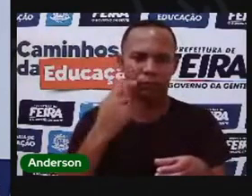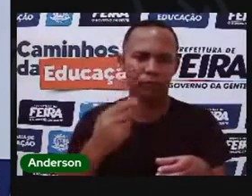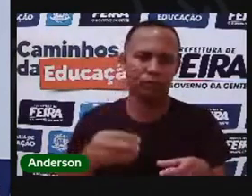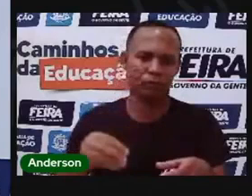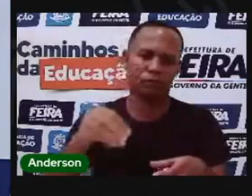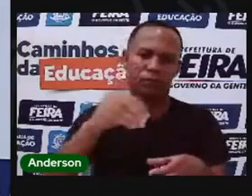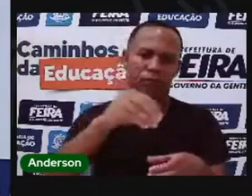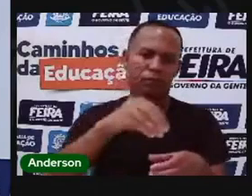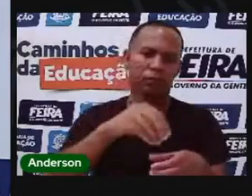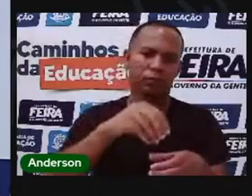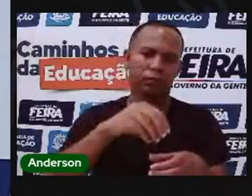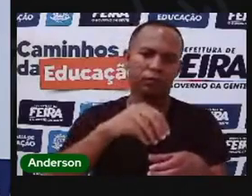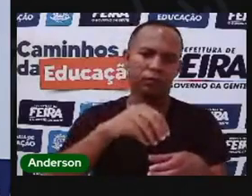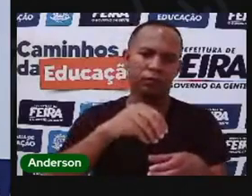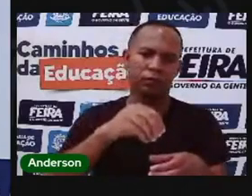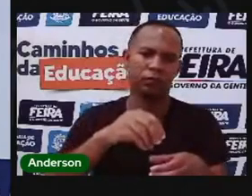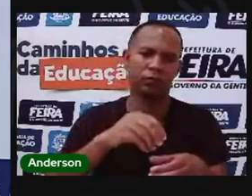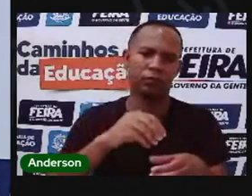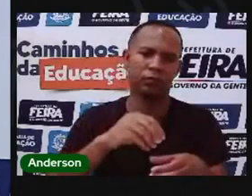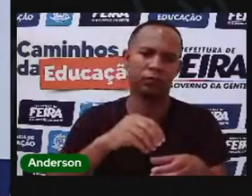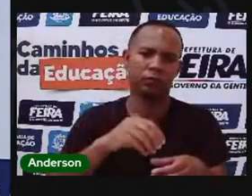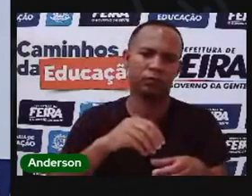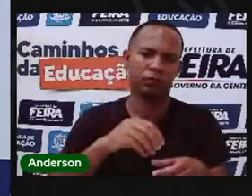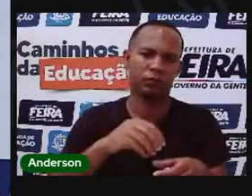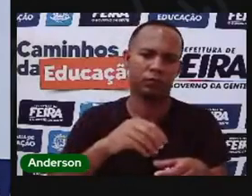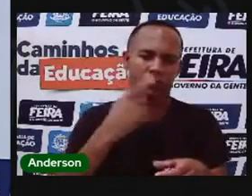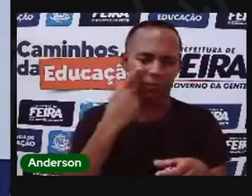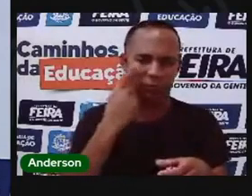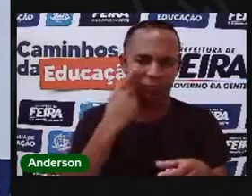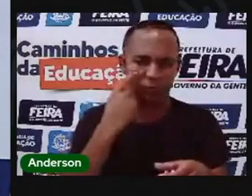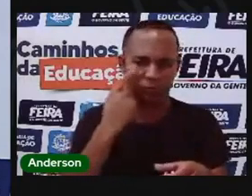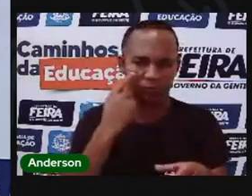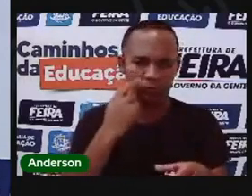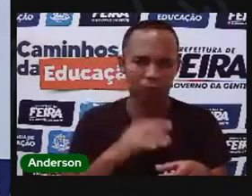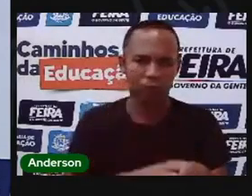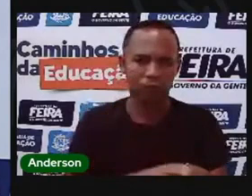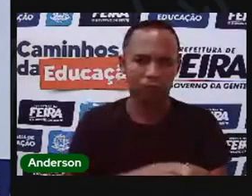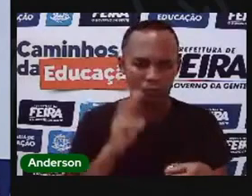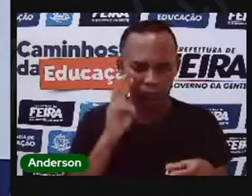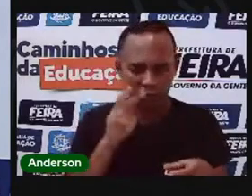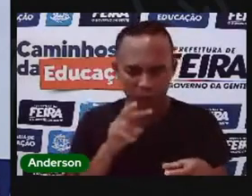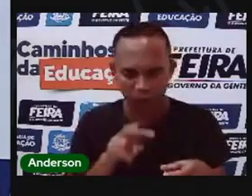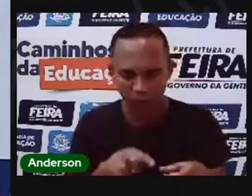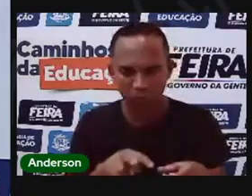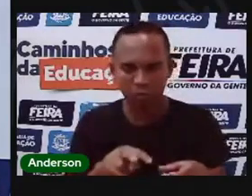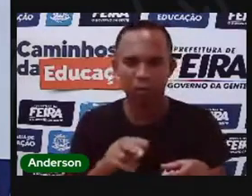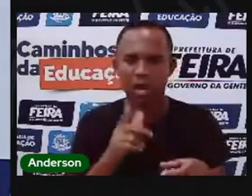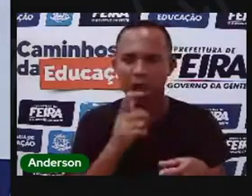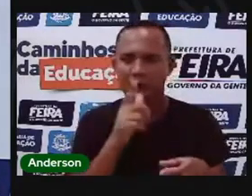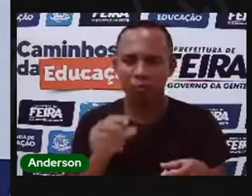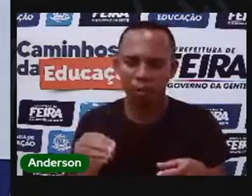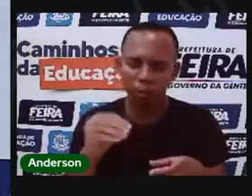vou cobrir, tá? Porque ele vai precisar cobrir, e vou começar a observar. Todos os dias eu vou lá, olho meu feijãozinho, molho um